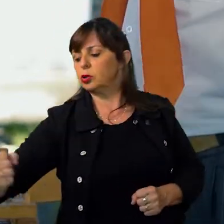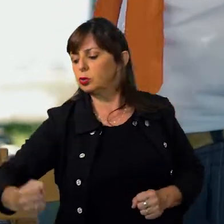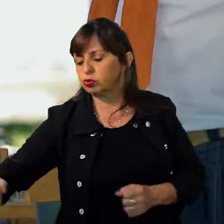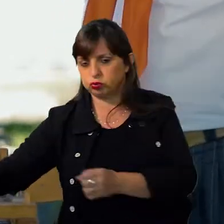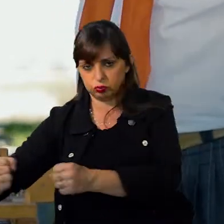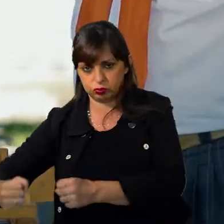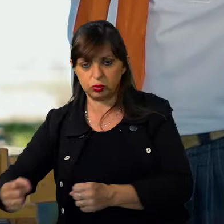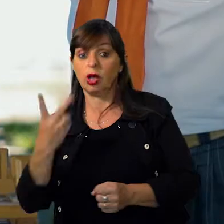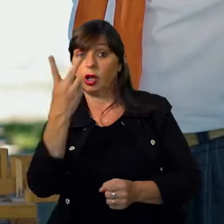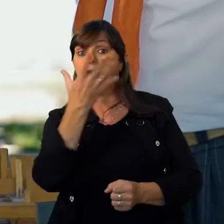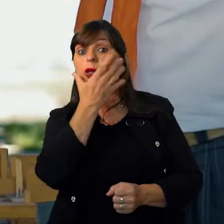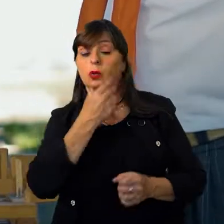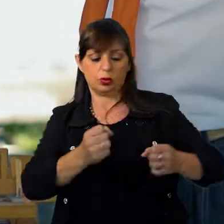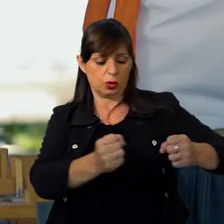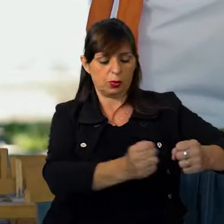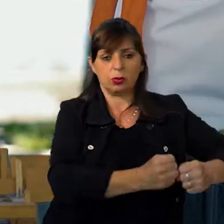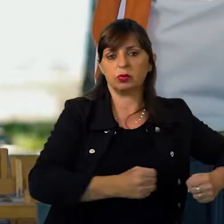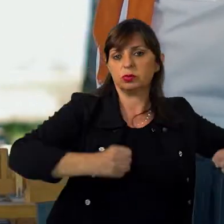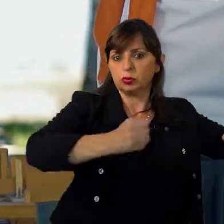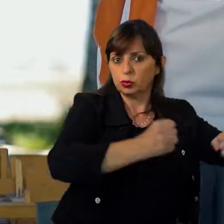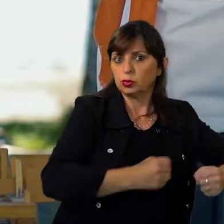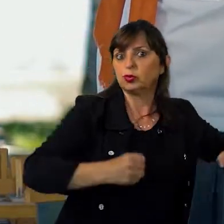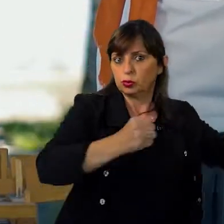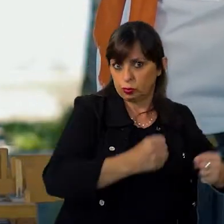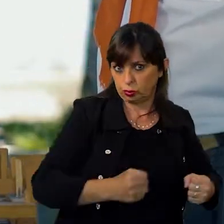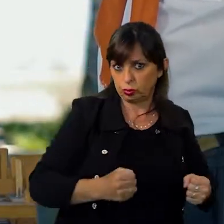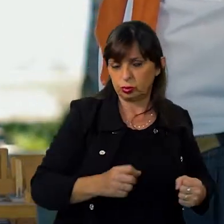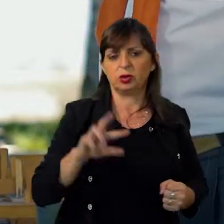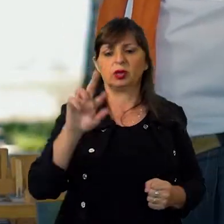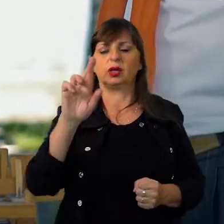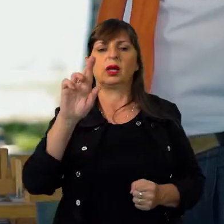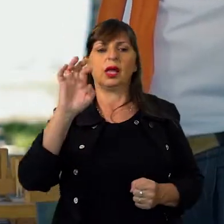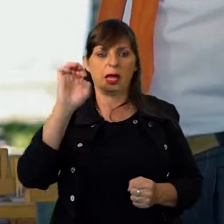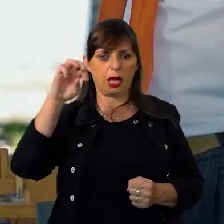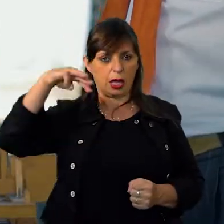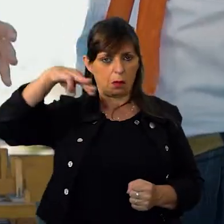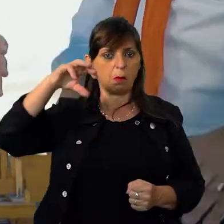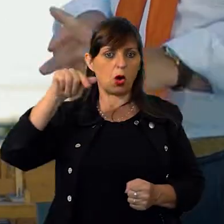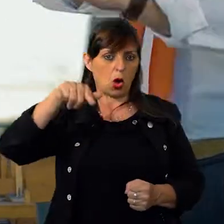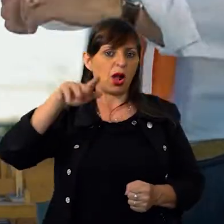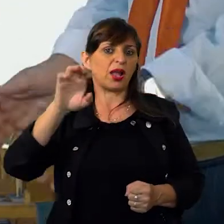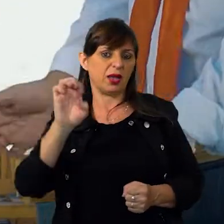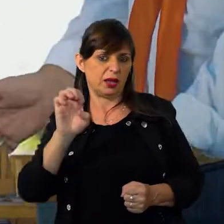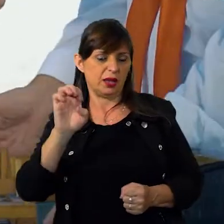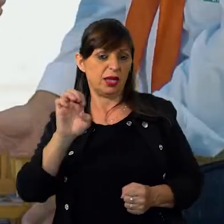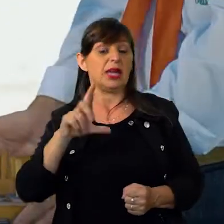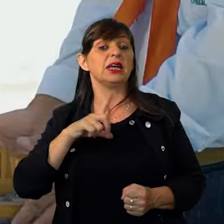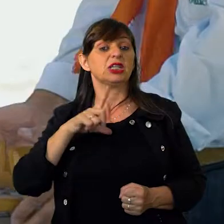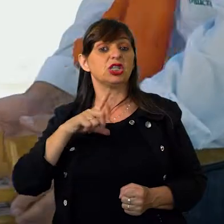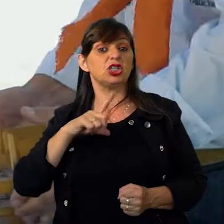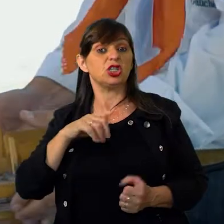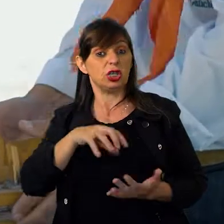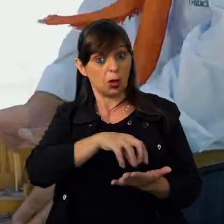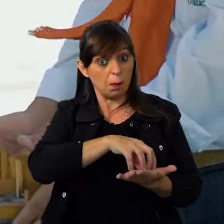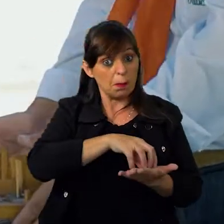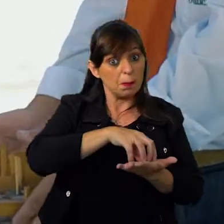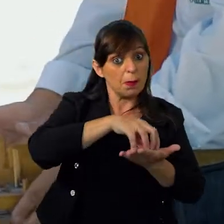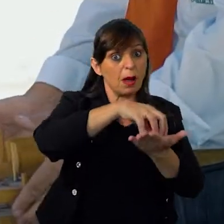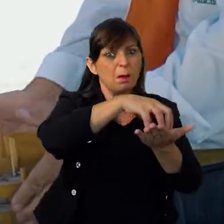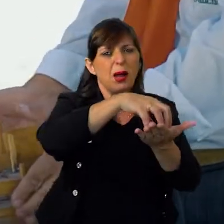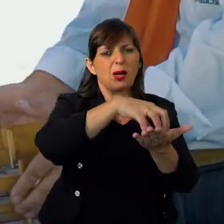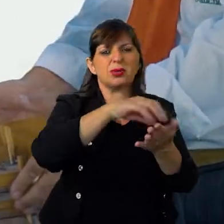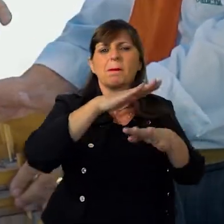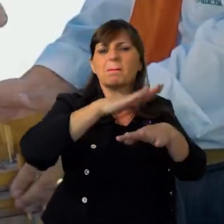amostra pequena o quatro se eram re morte por exemplo que quer no remorque era uma balsa grande acima de 100 m